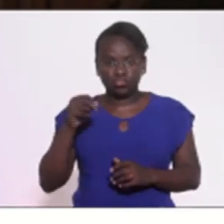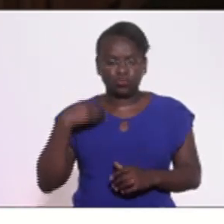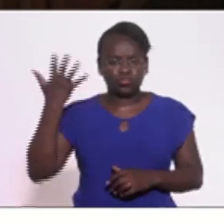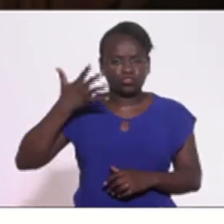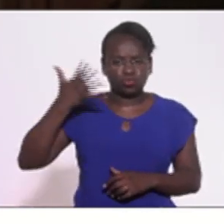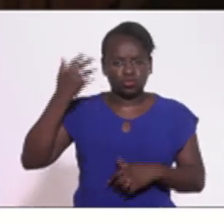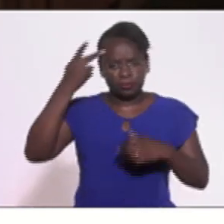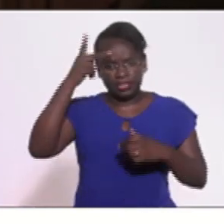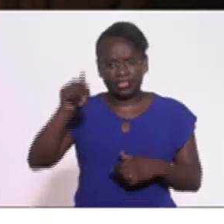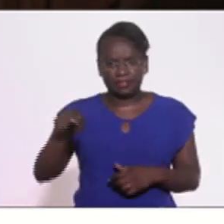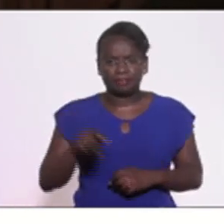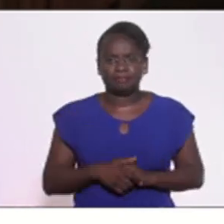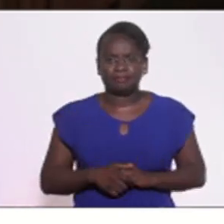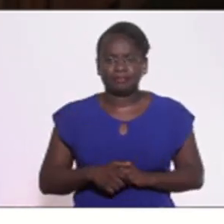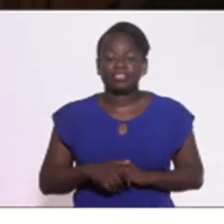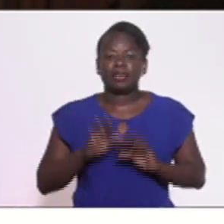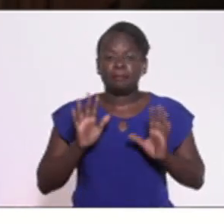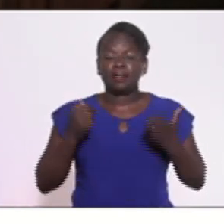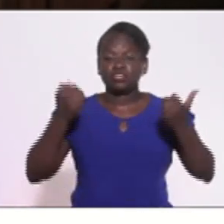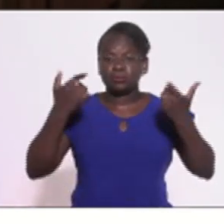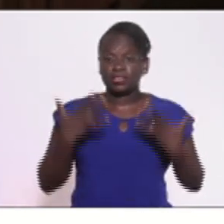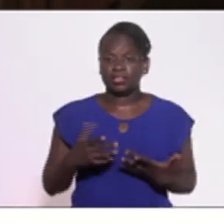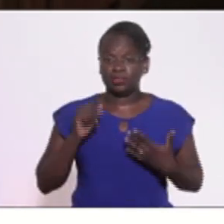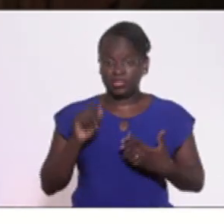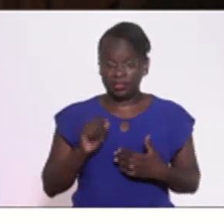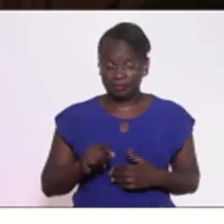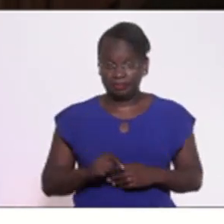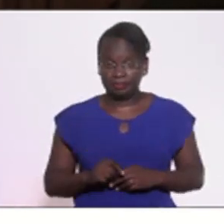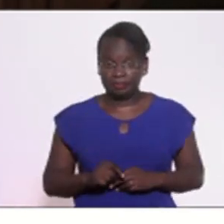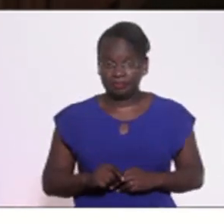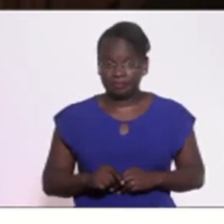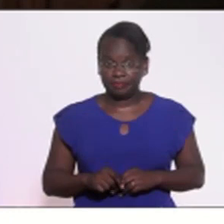ele. Mas eu quero dizer o seguinte: